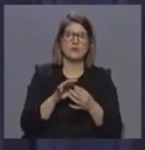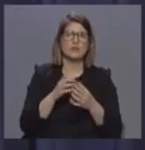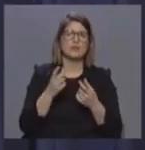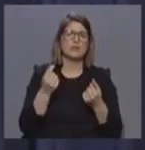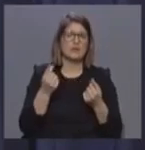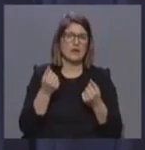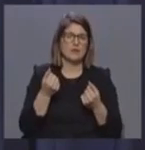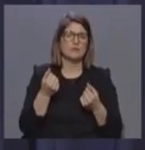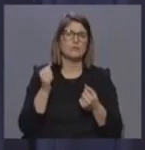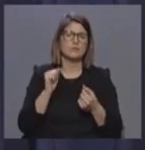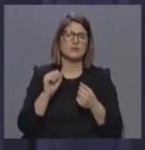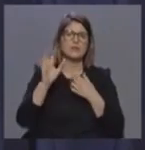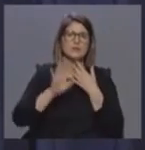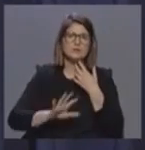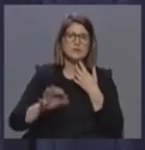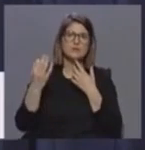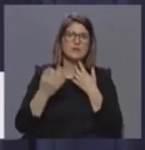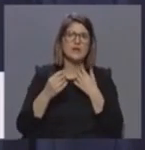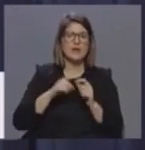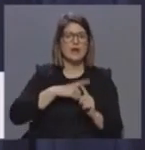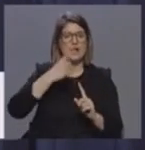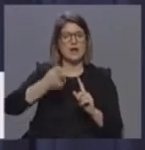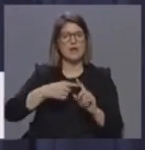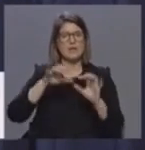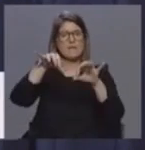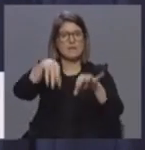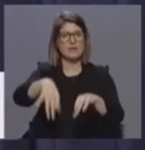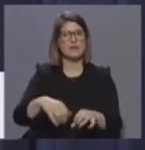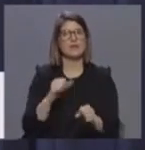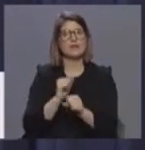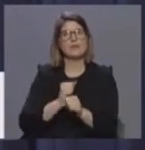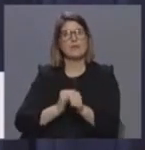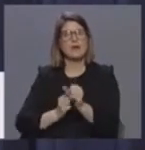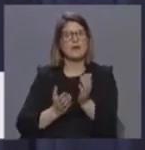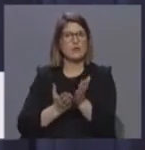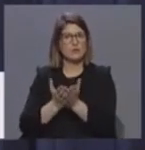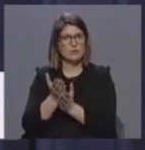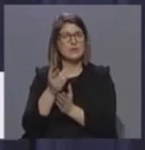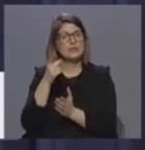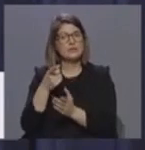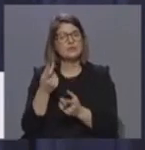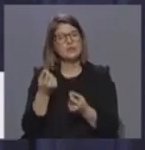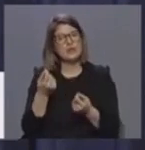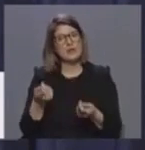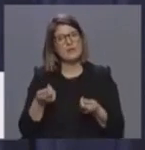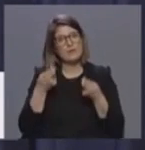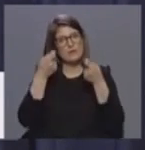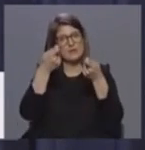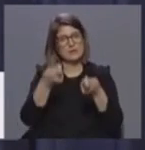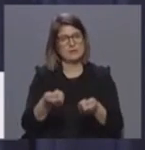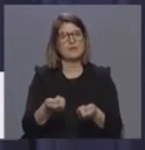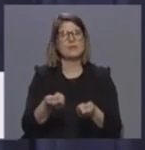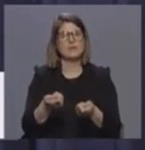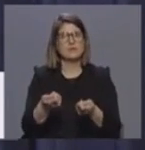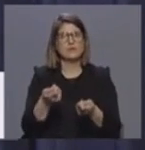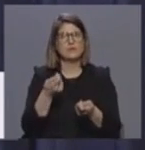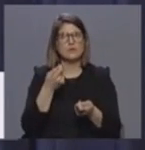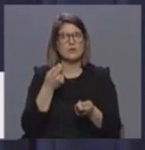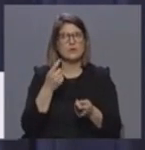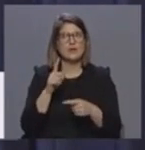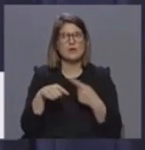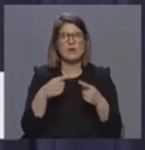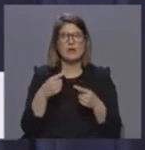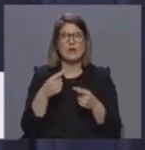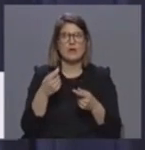nacional e que mantenham até ao final do ano o seu nível de emprego, esse financiamento será transformado a fundo